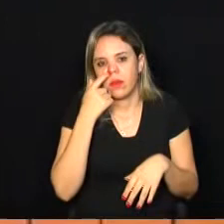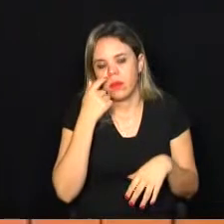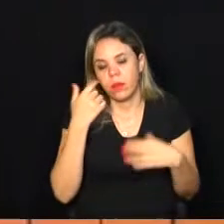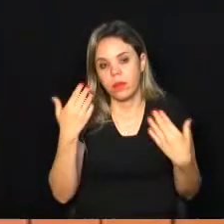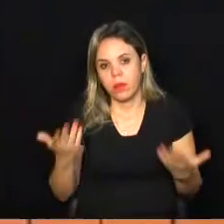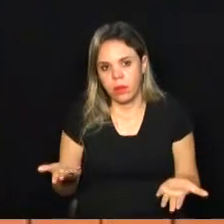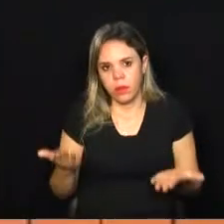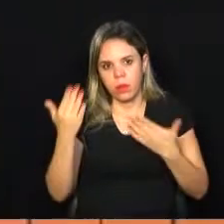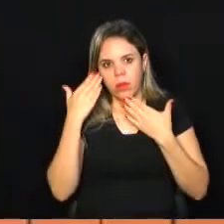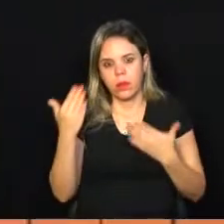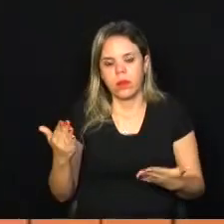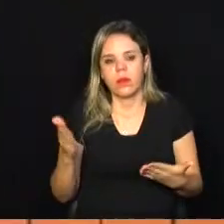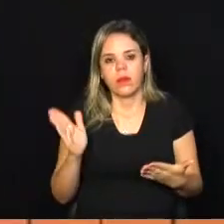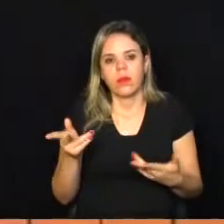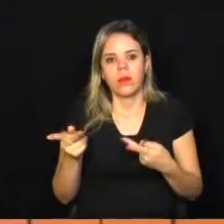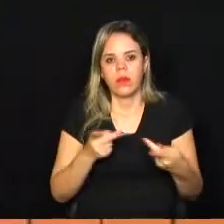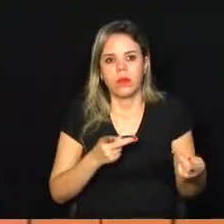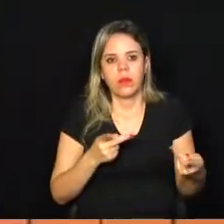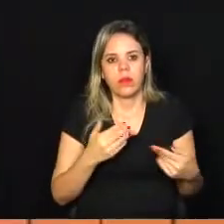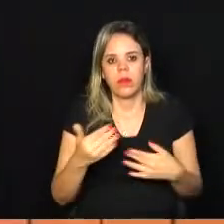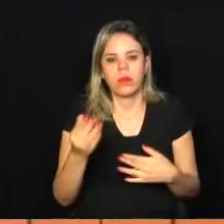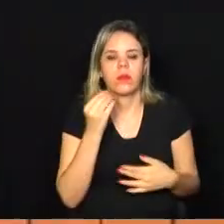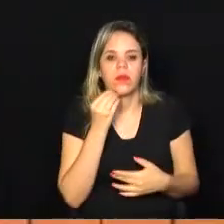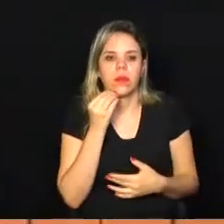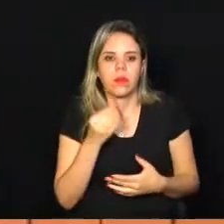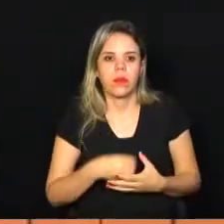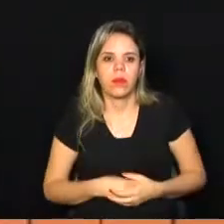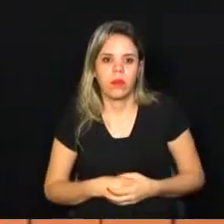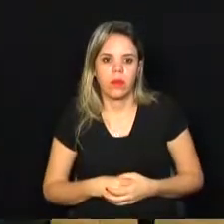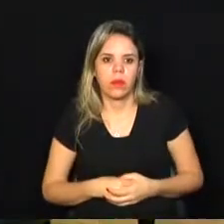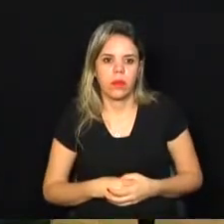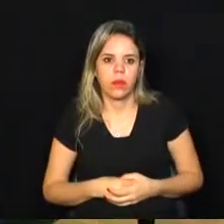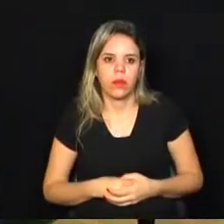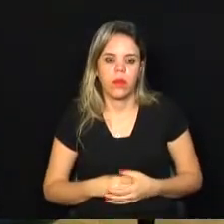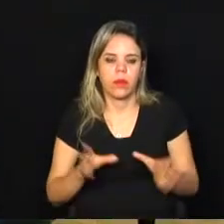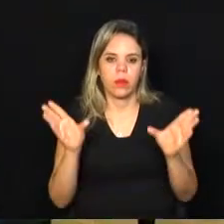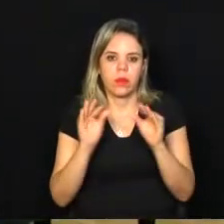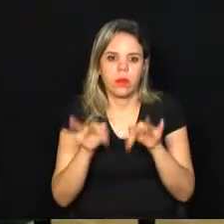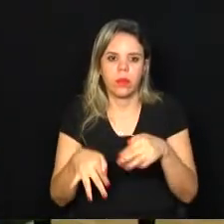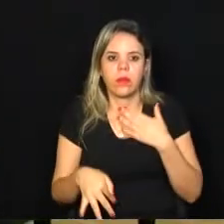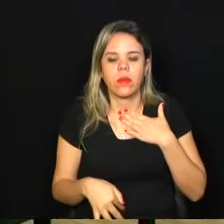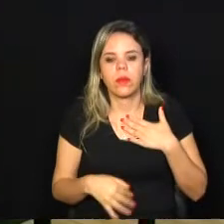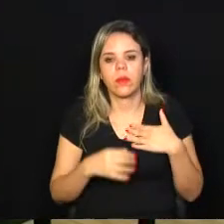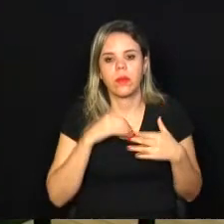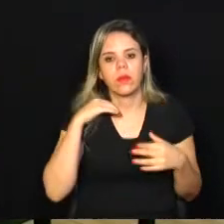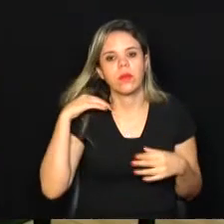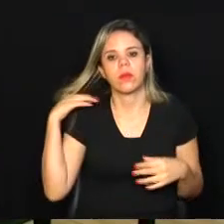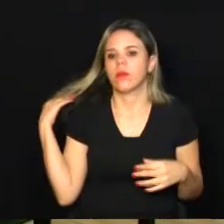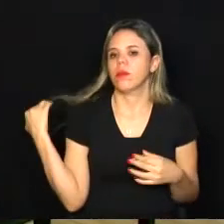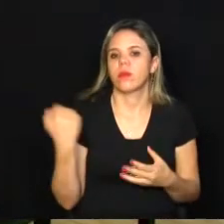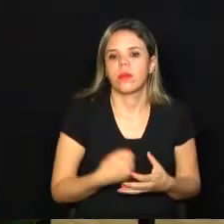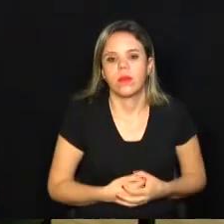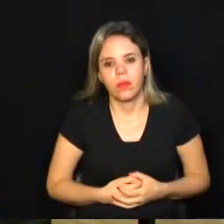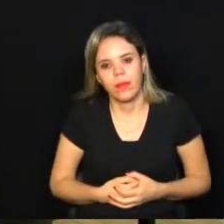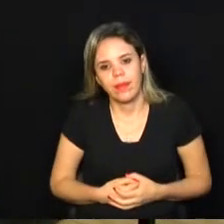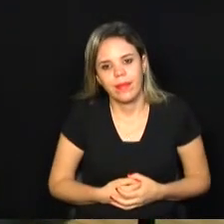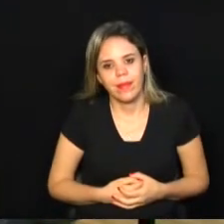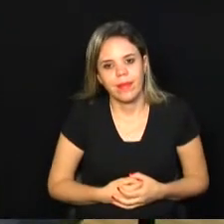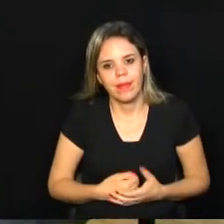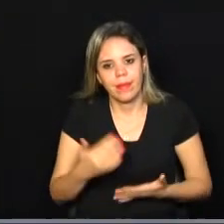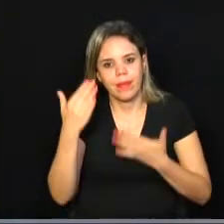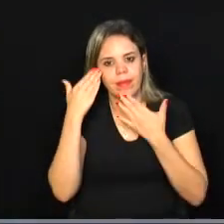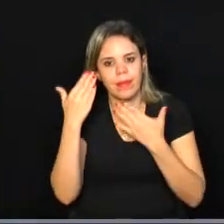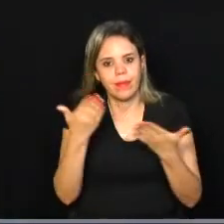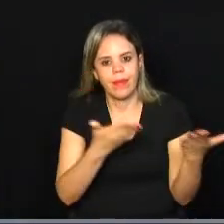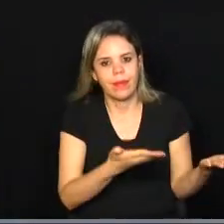Então, agradeço, já fico o convite para uma próxima oportunidade e as suas considerações finais. Gabriel, eu que